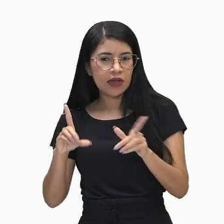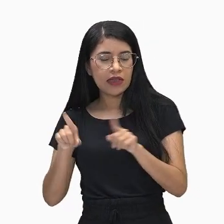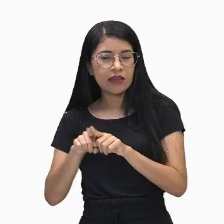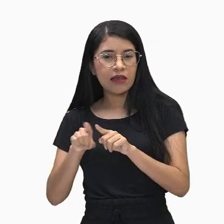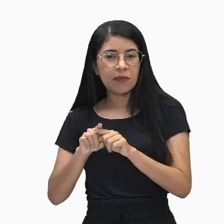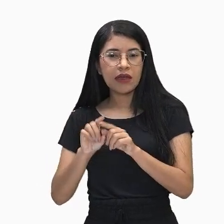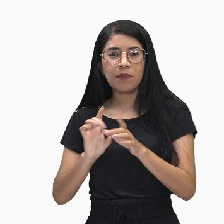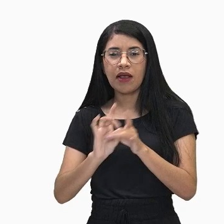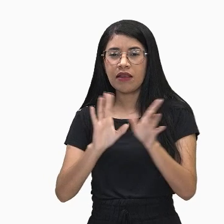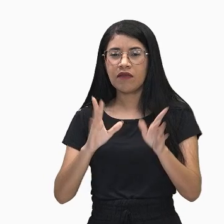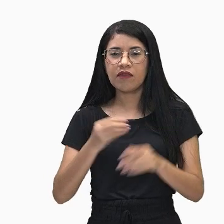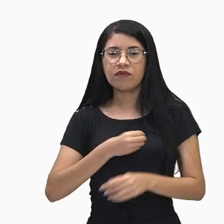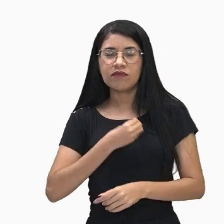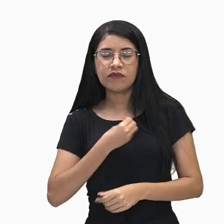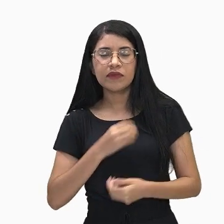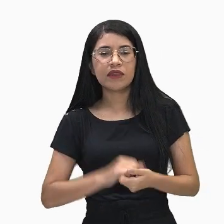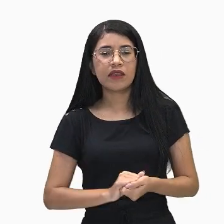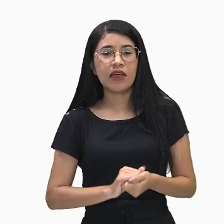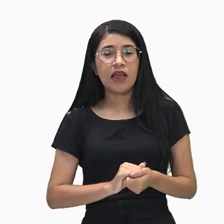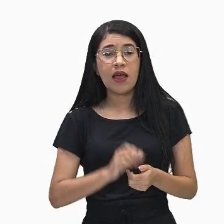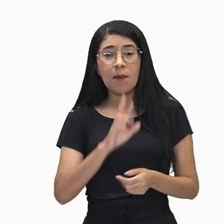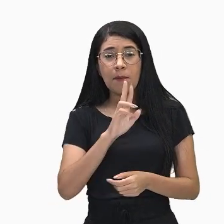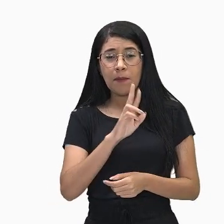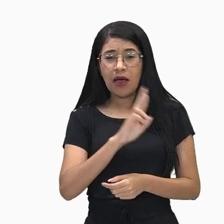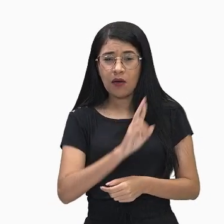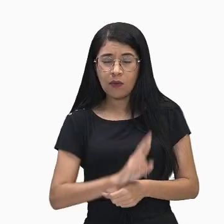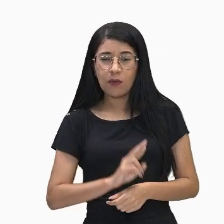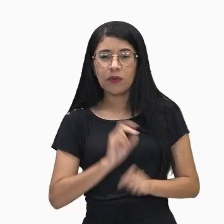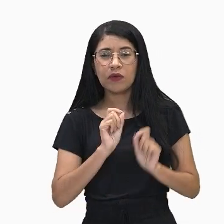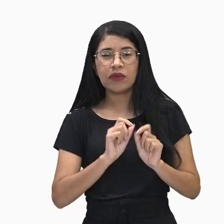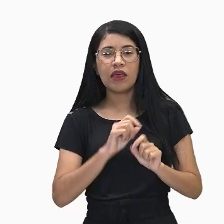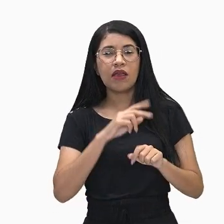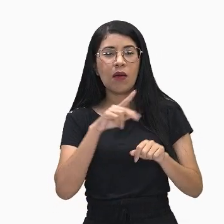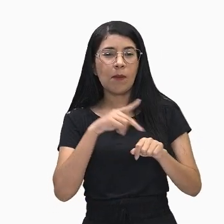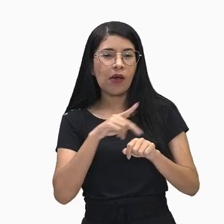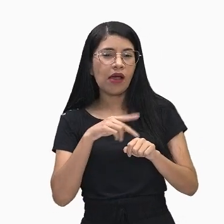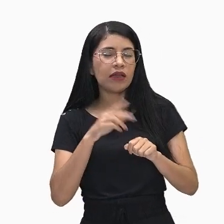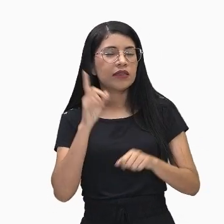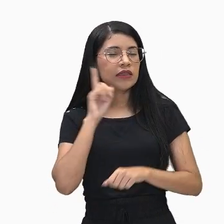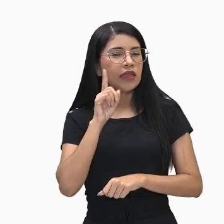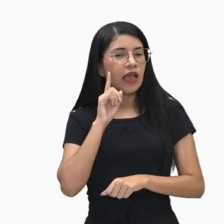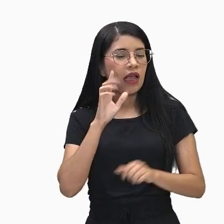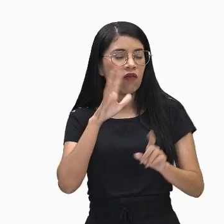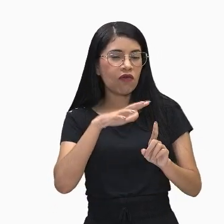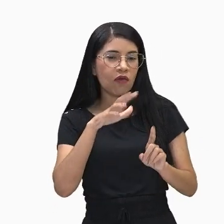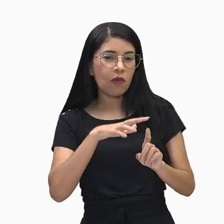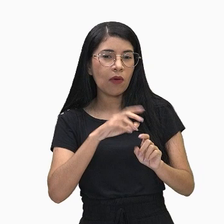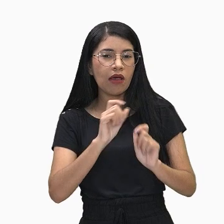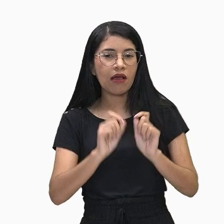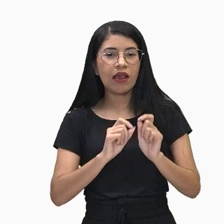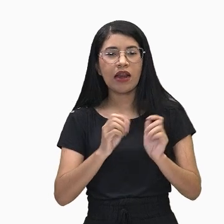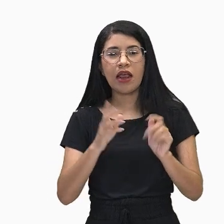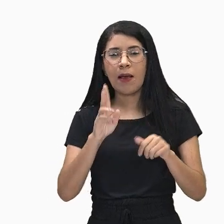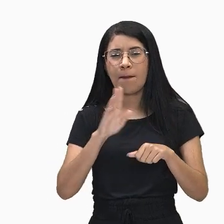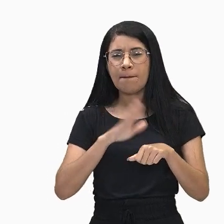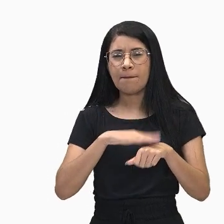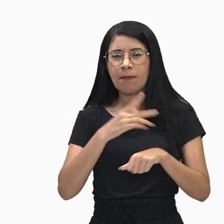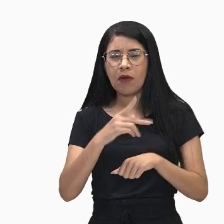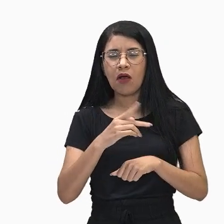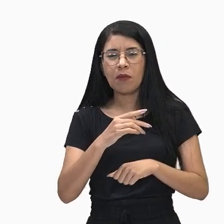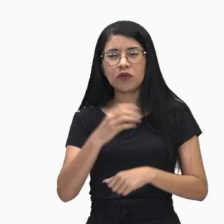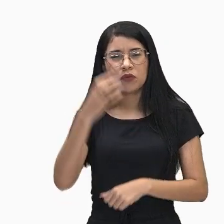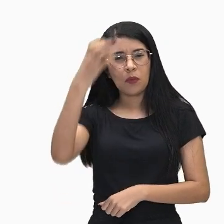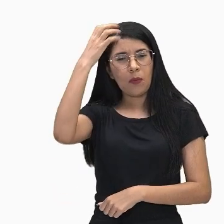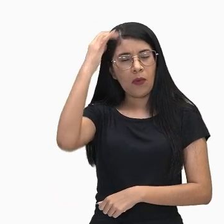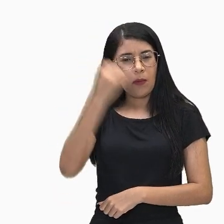União Soviética, o aumento da influência estadunidense sobre as nações do planeta era tipicamente imperialista.